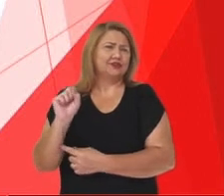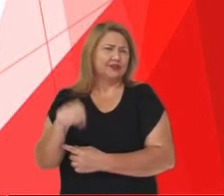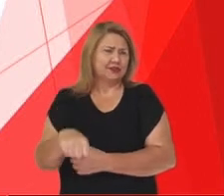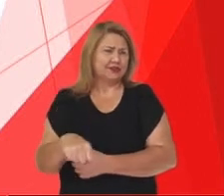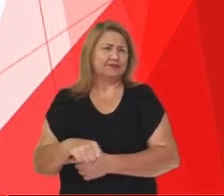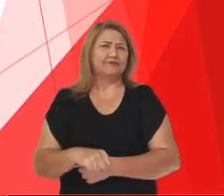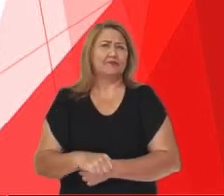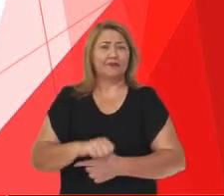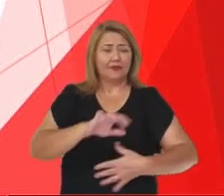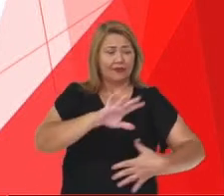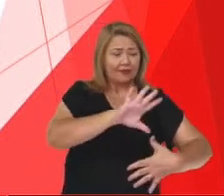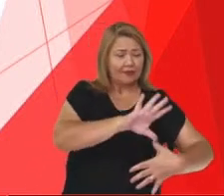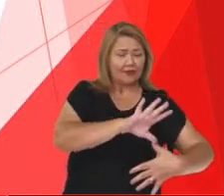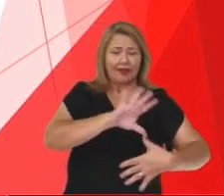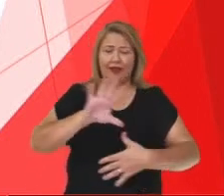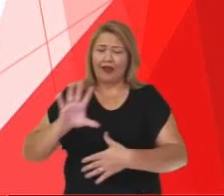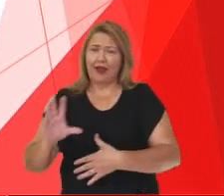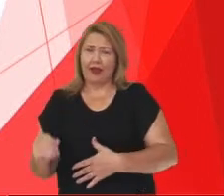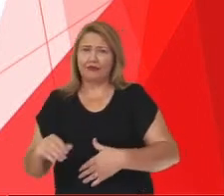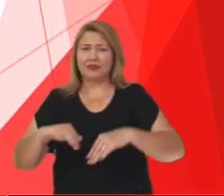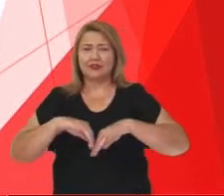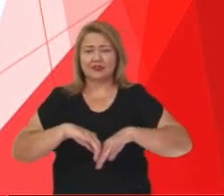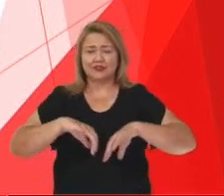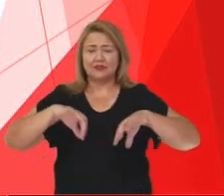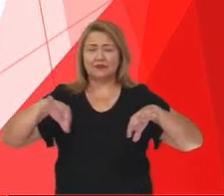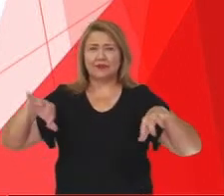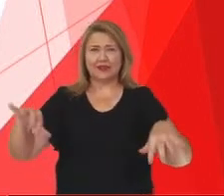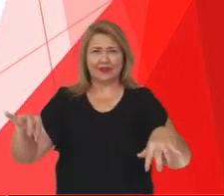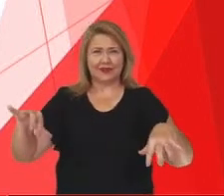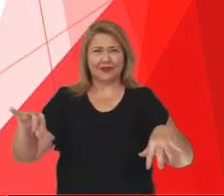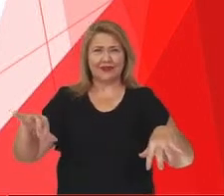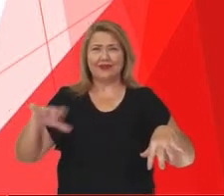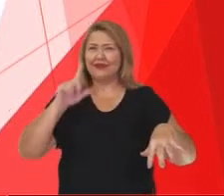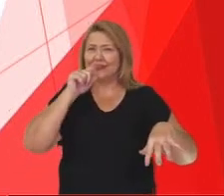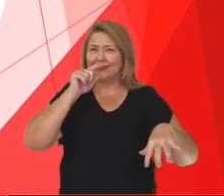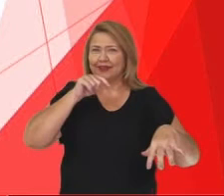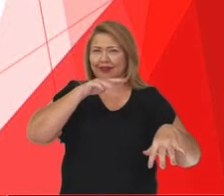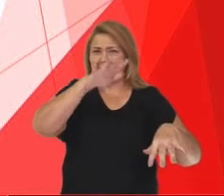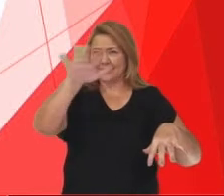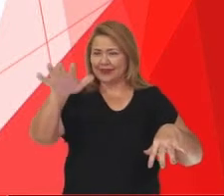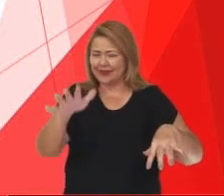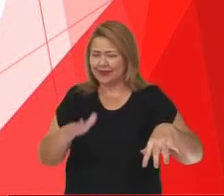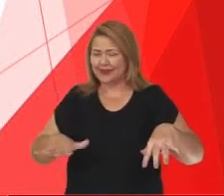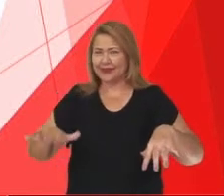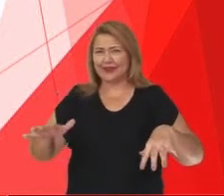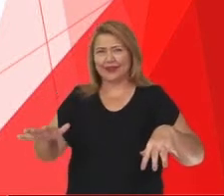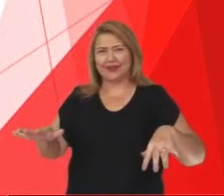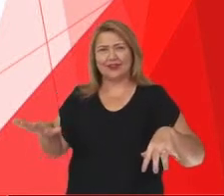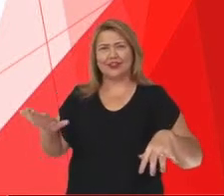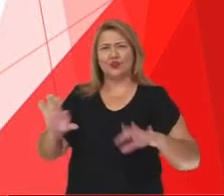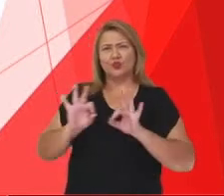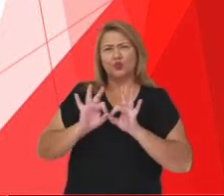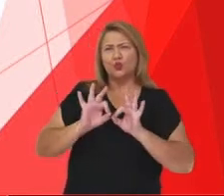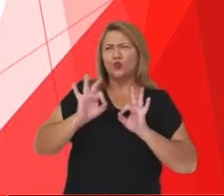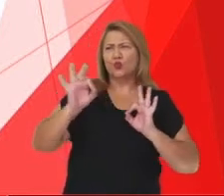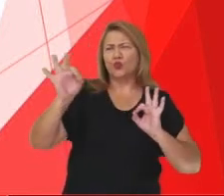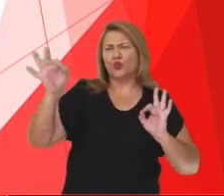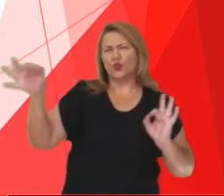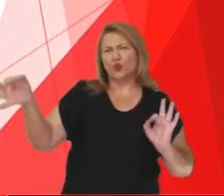América, atualmente, né, estão separadas aí pelo Oceano Atlântico, em uma distância